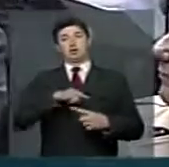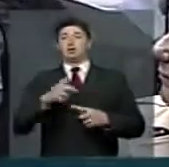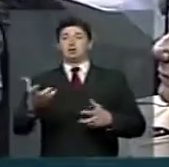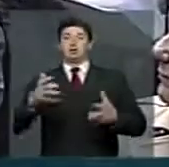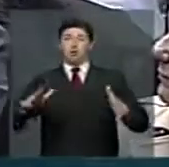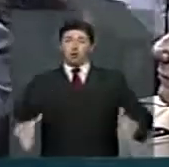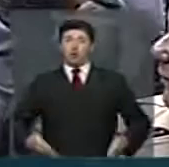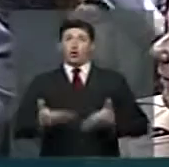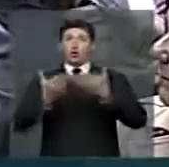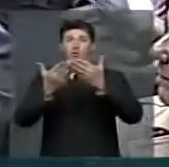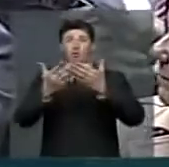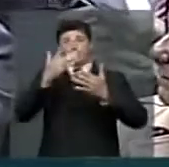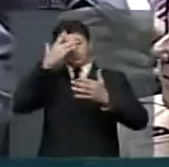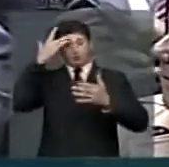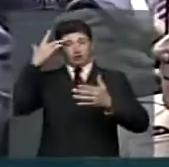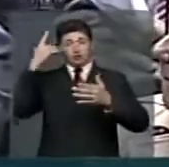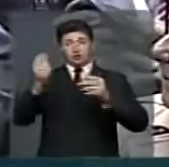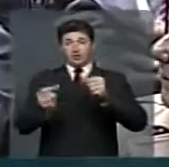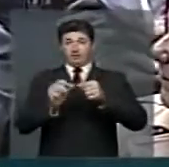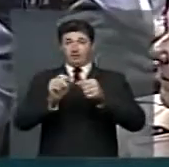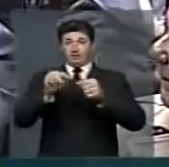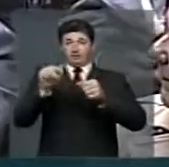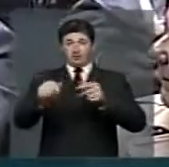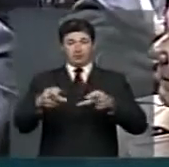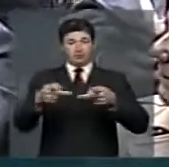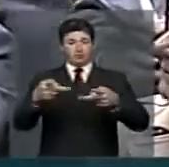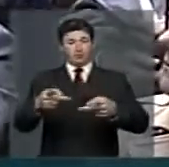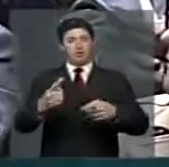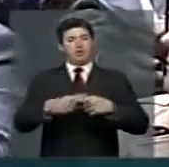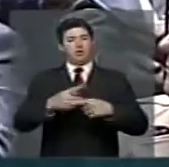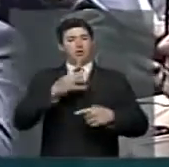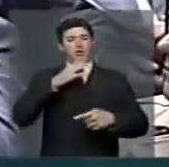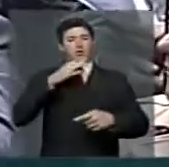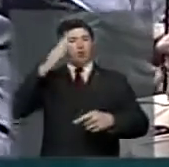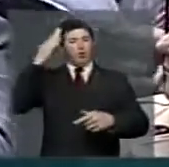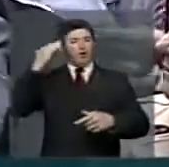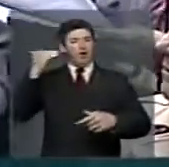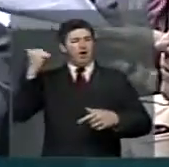homenagear o autor, que com sabedoria...